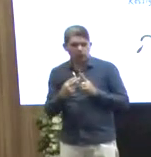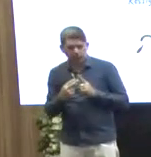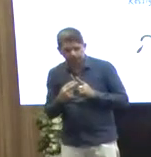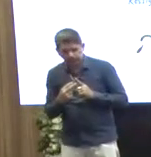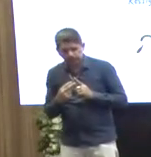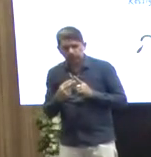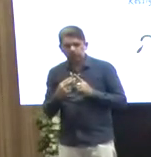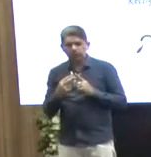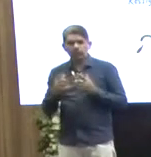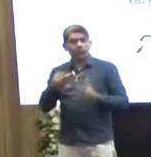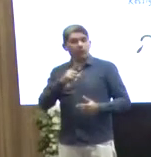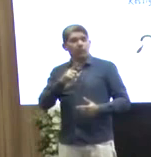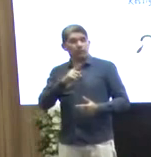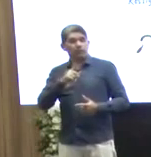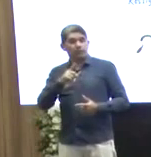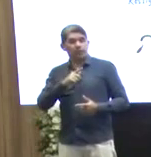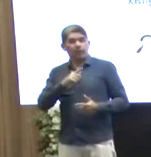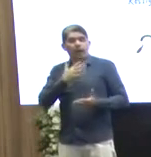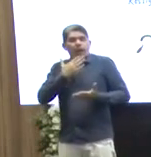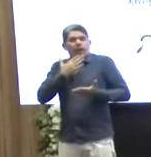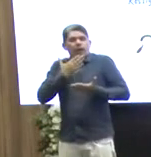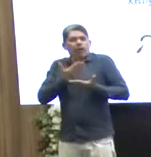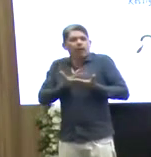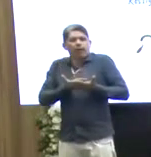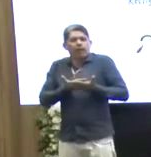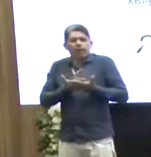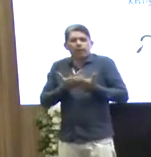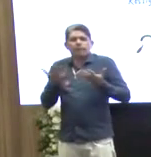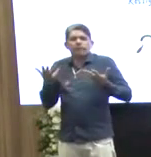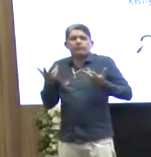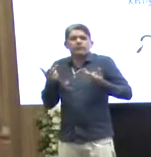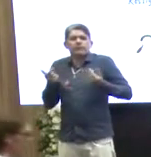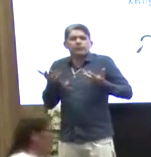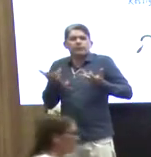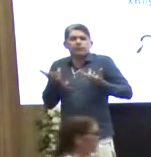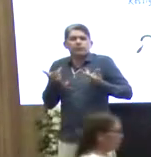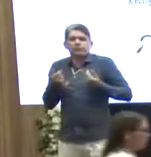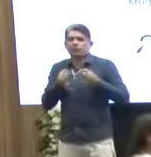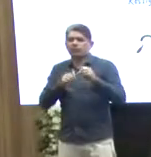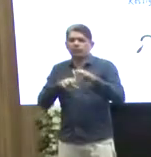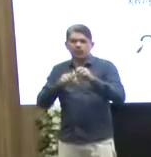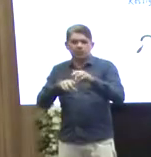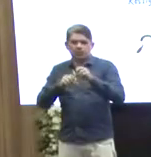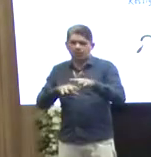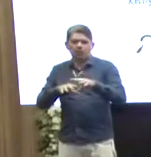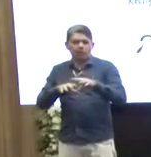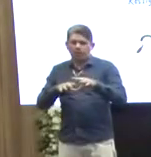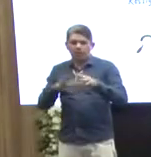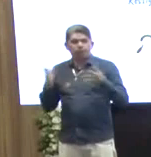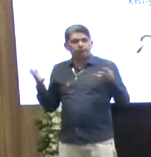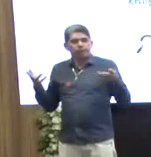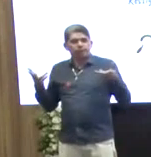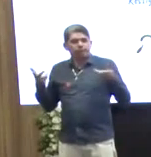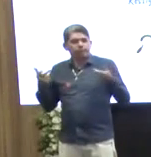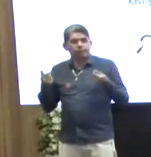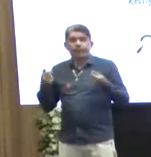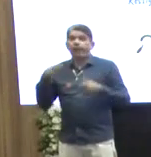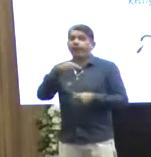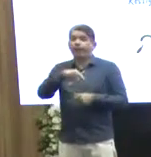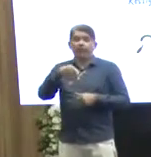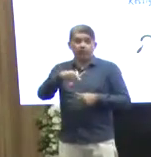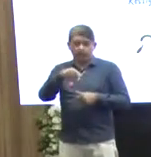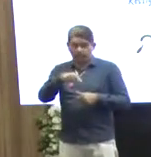com os jovens, com as crianças, com a educação infantil. Gente, na minha perspectiva, desculpem isso, eu estou assim, puxando demais